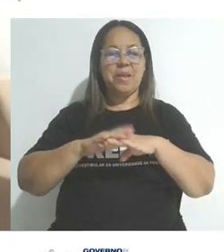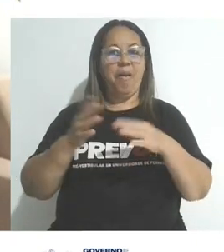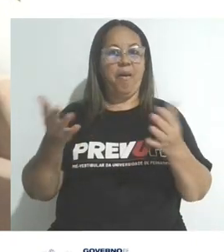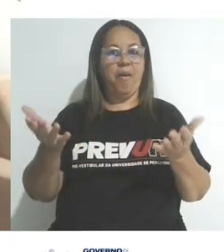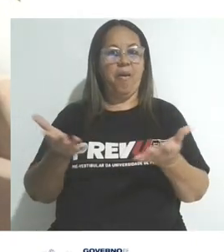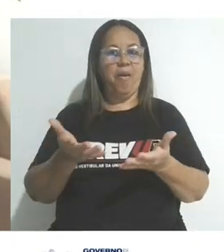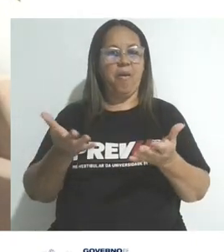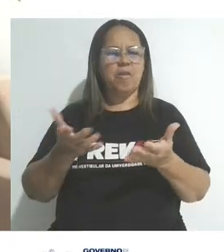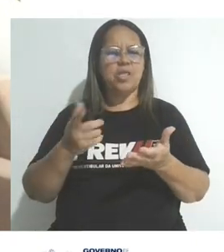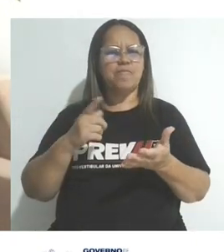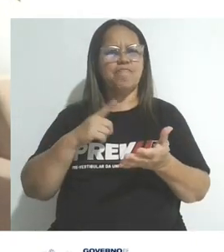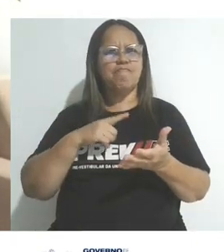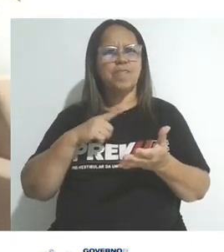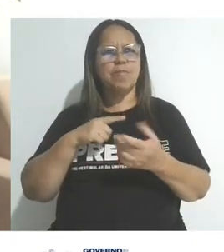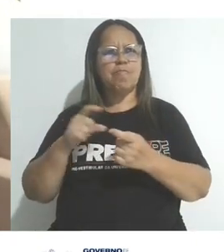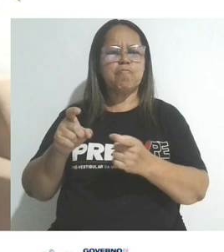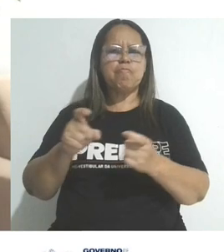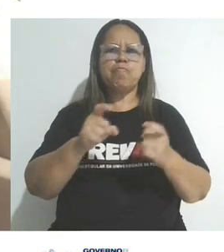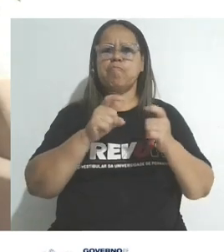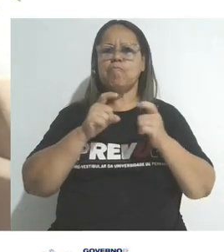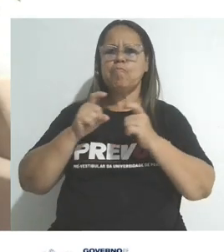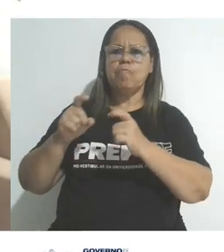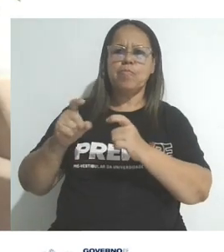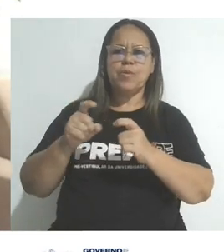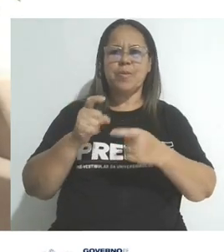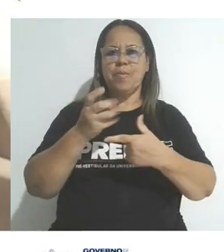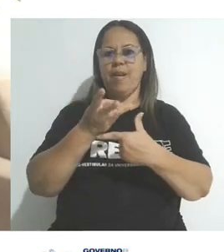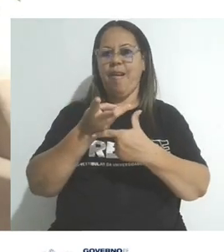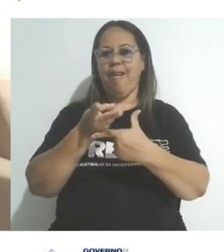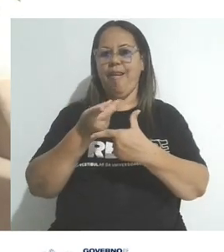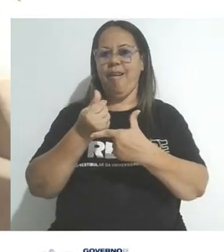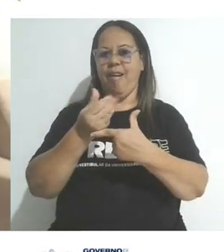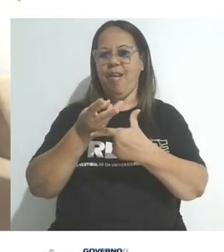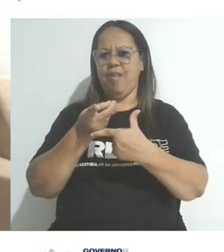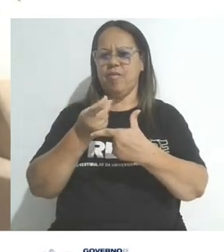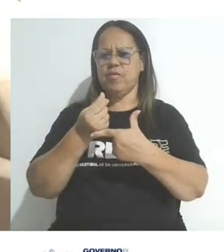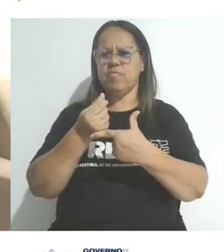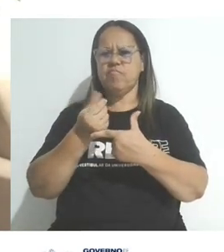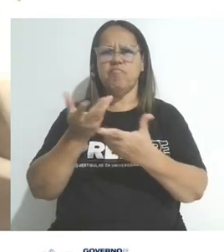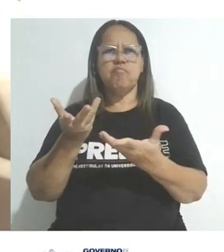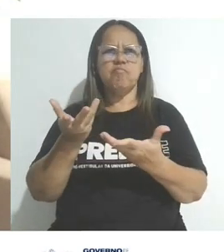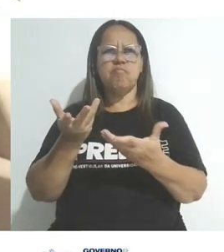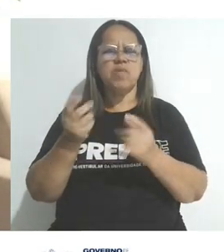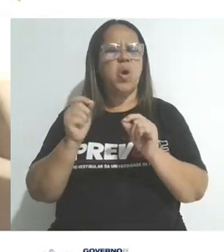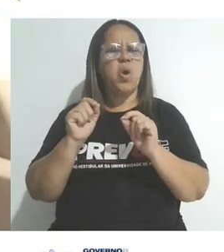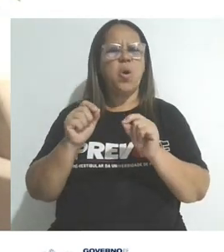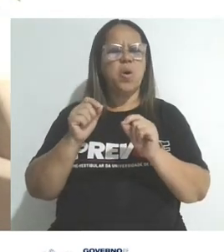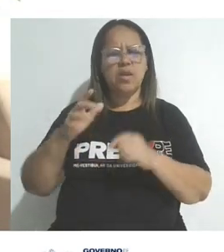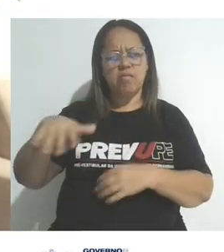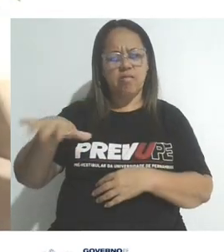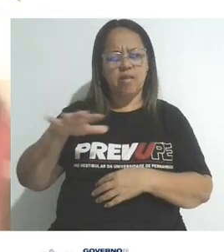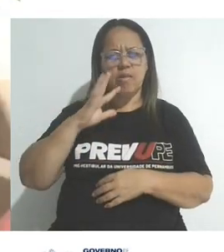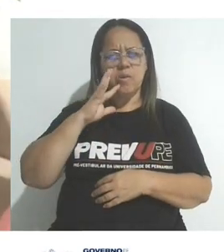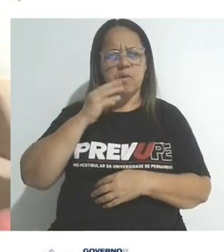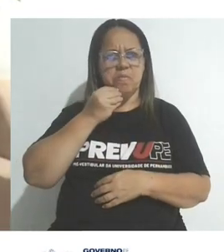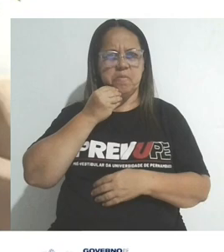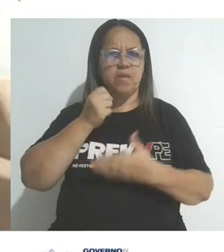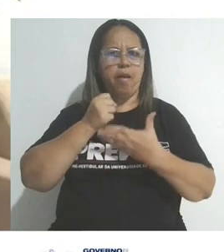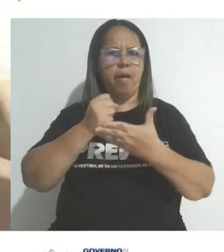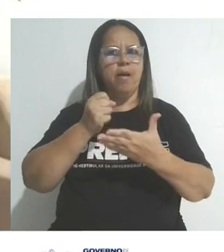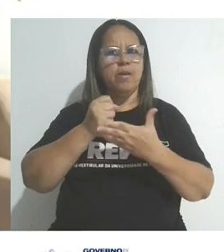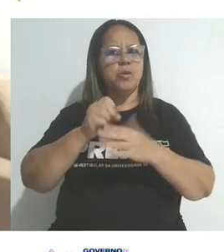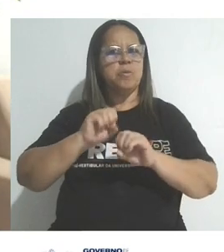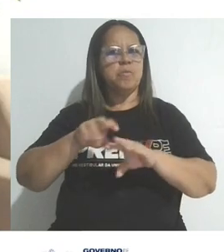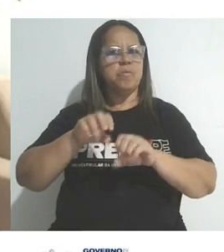de hoje a gente vai trazer uma discussão sobre álgebra, né? O que é que essa área de conhecimento contribui tanto